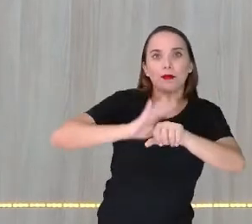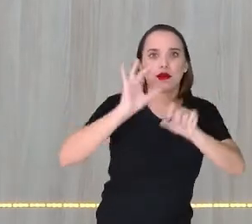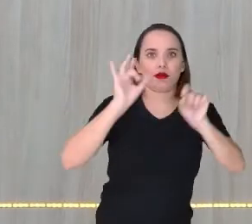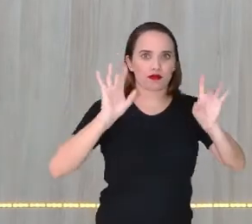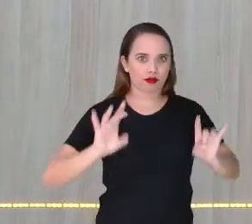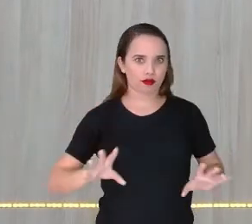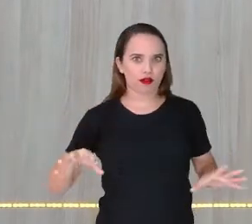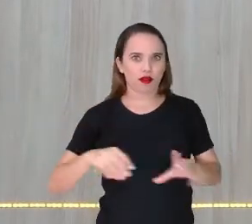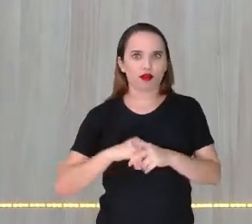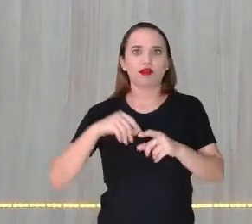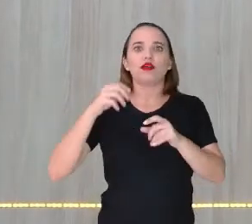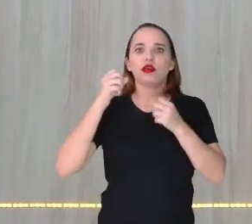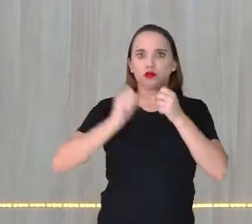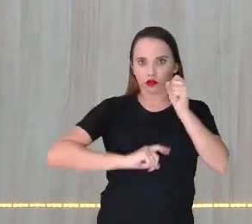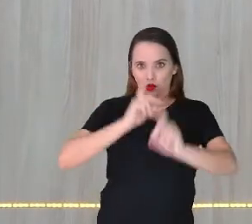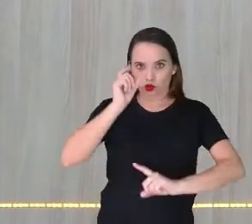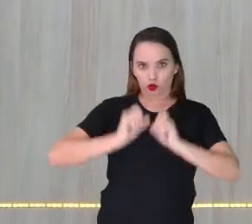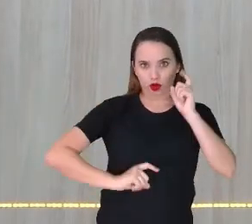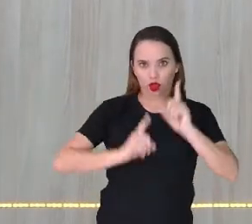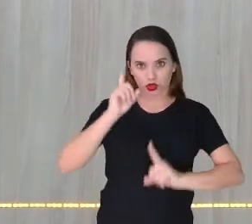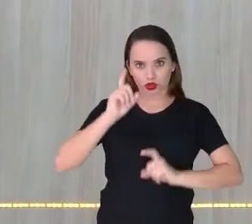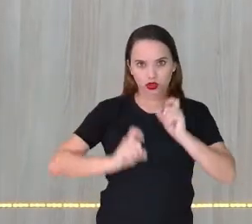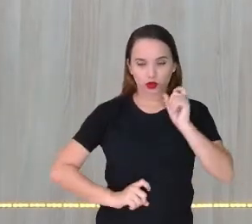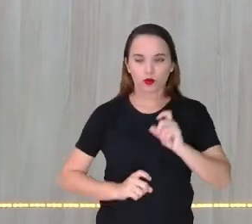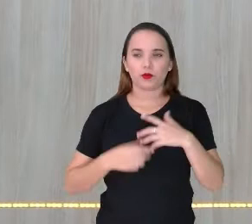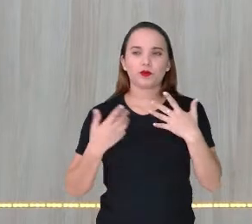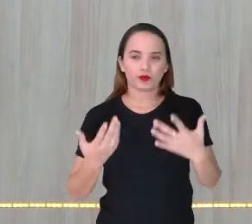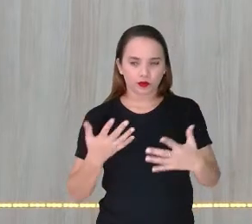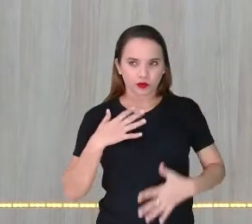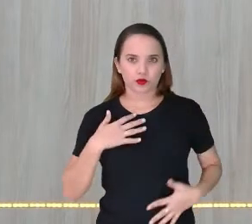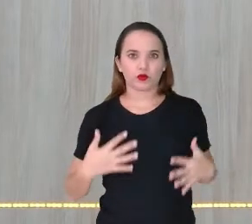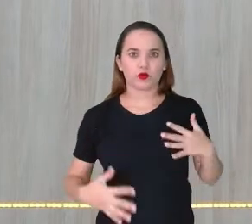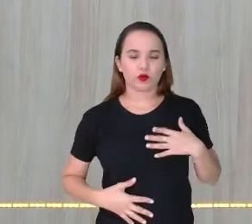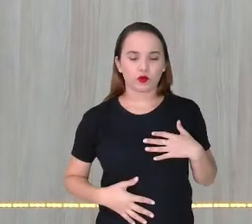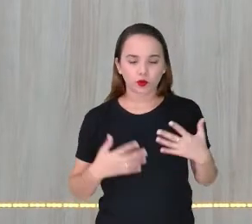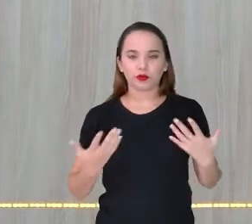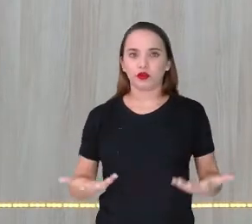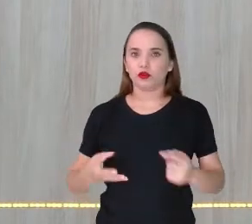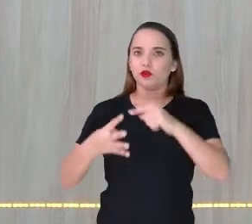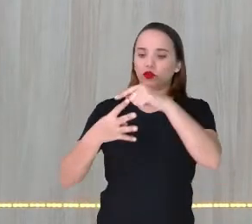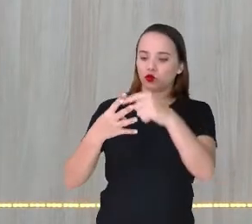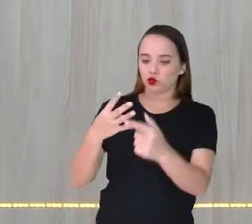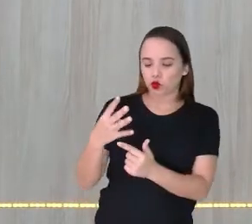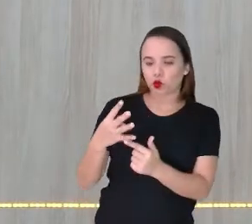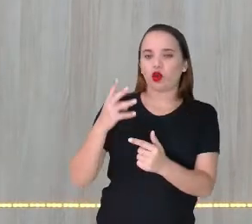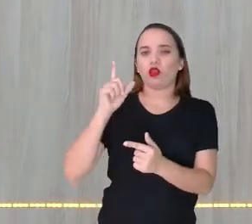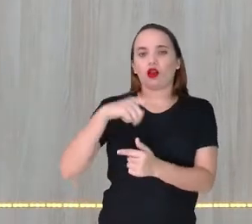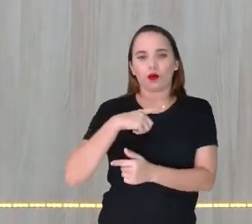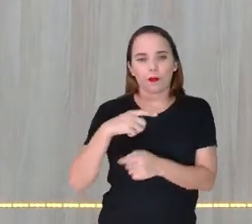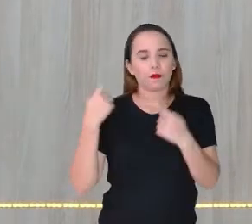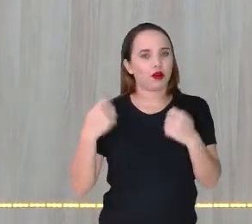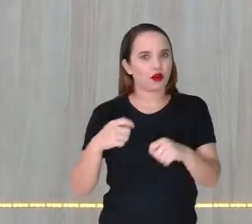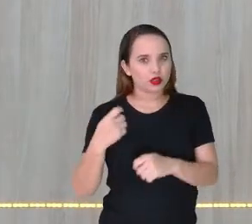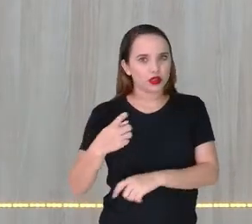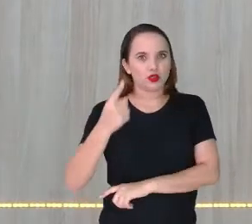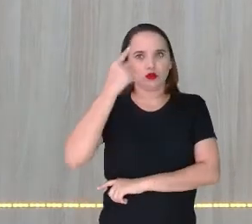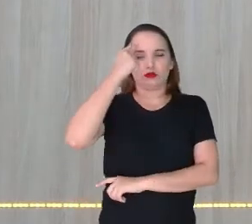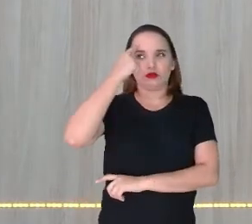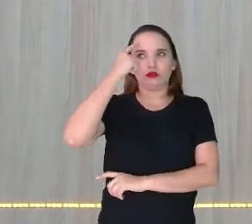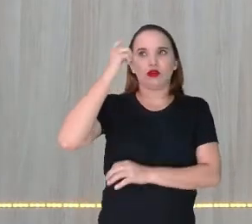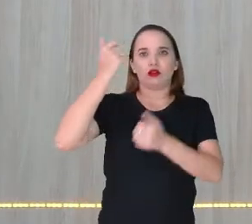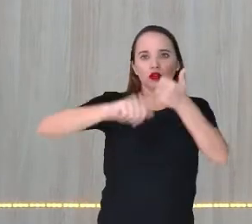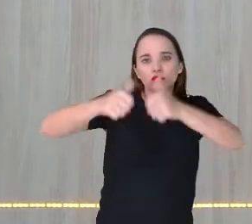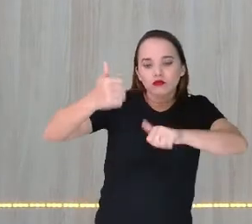ele considerou, né, são esses elementos aí, esses fatores, para poder fazer melhor essa análise